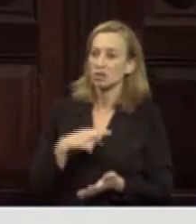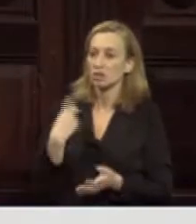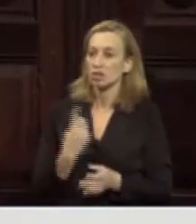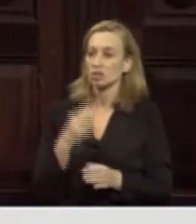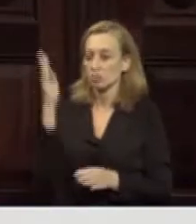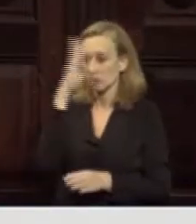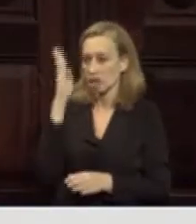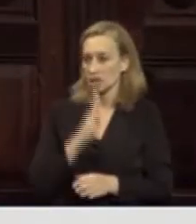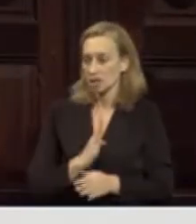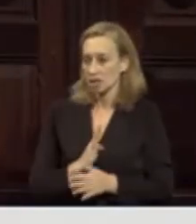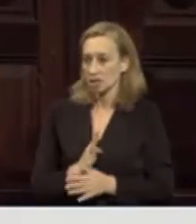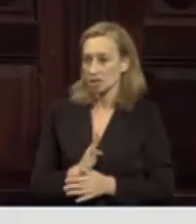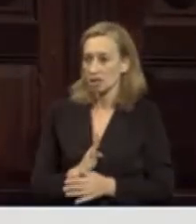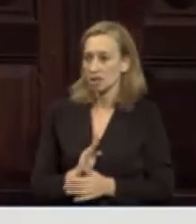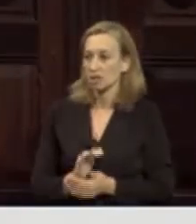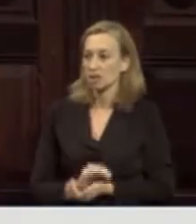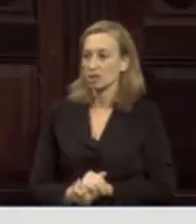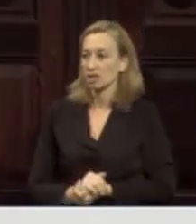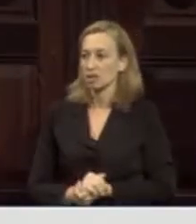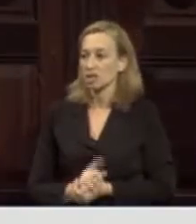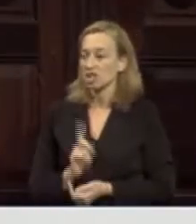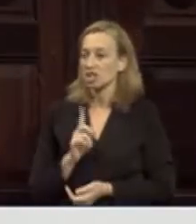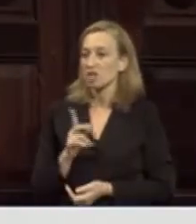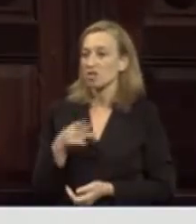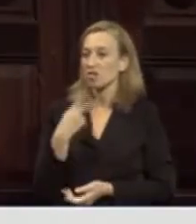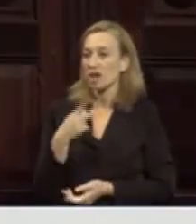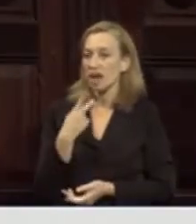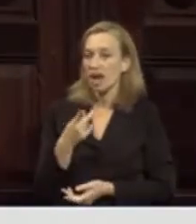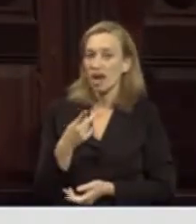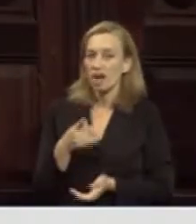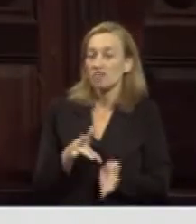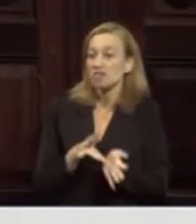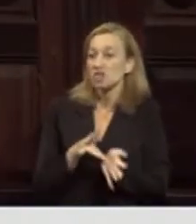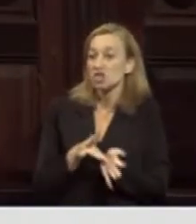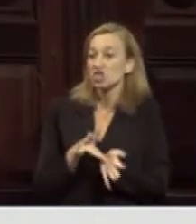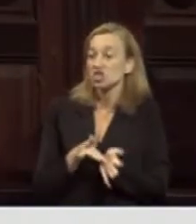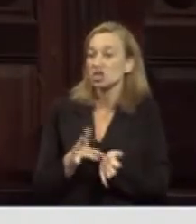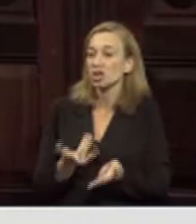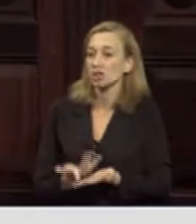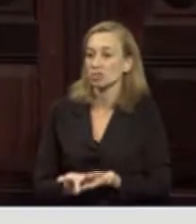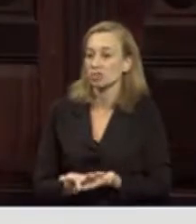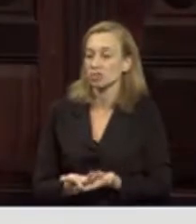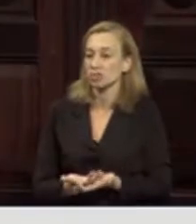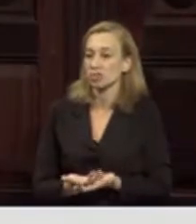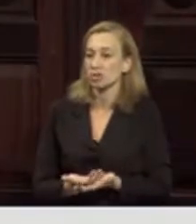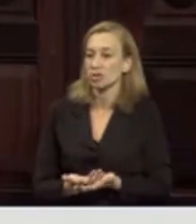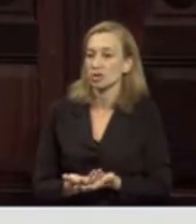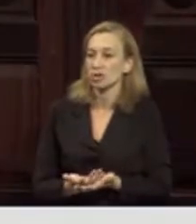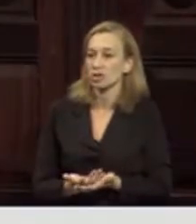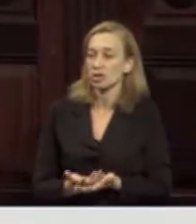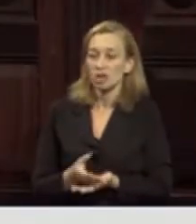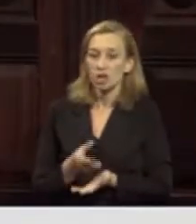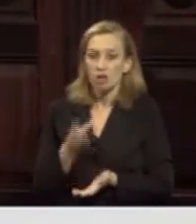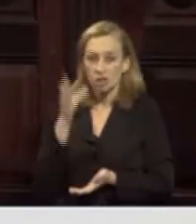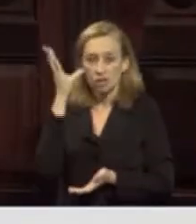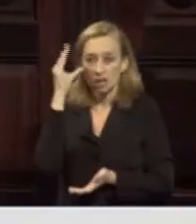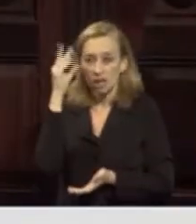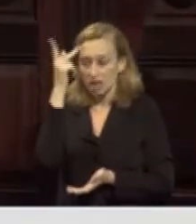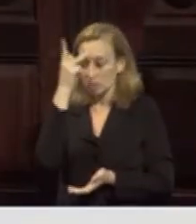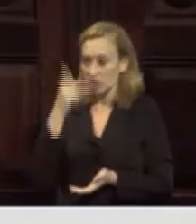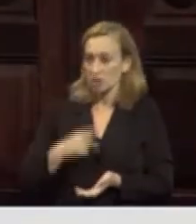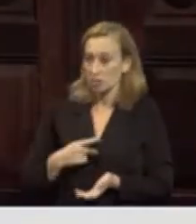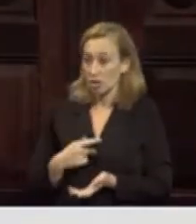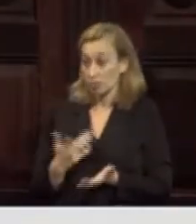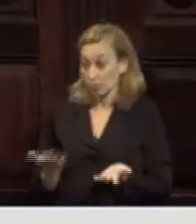país e não falar de uma forma que me permita ser conivente a grupos por interesses pessoais. Quero